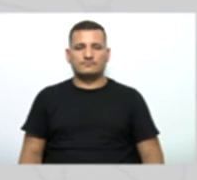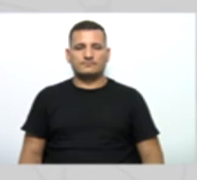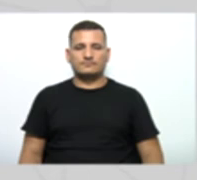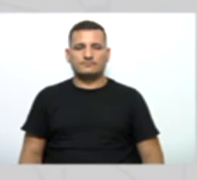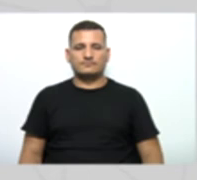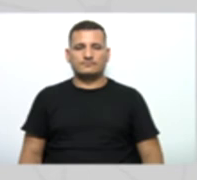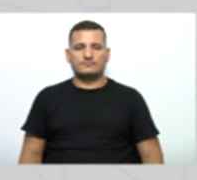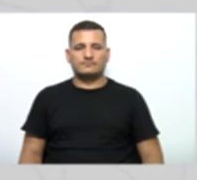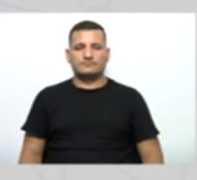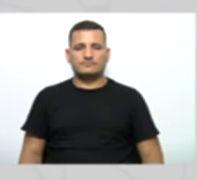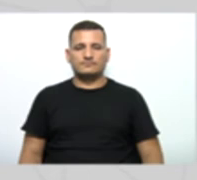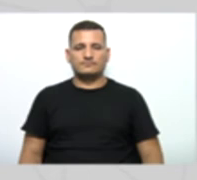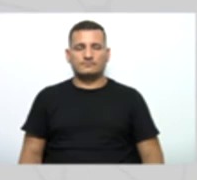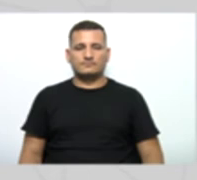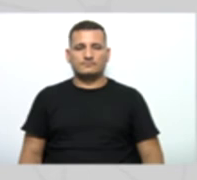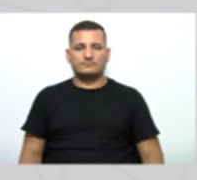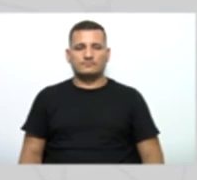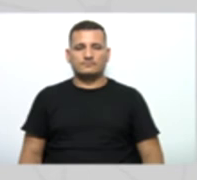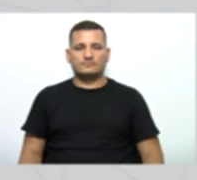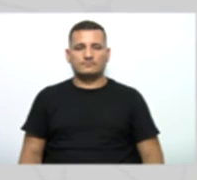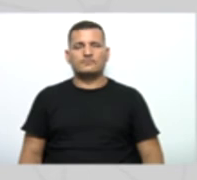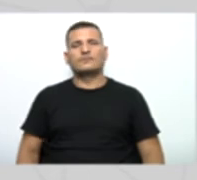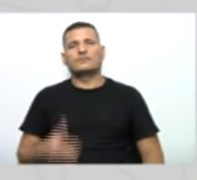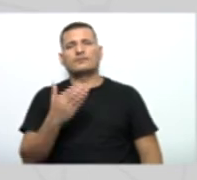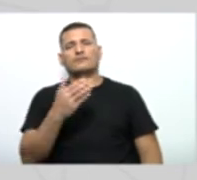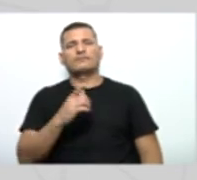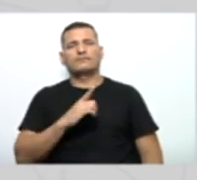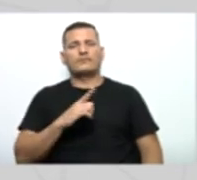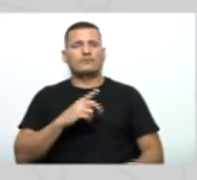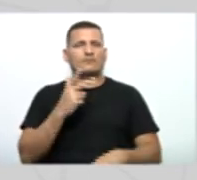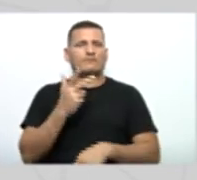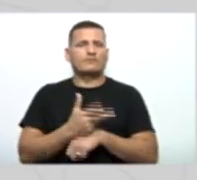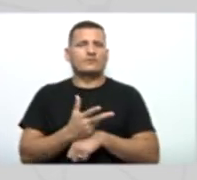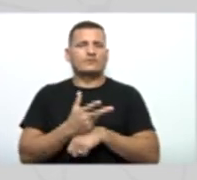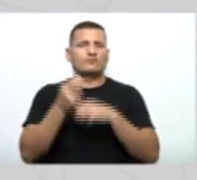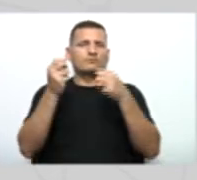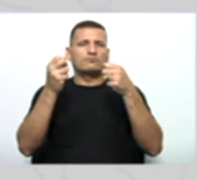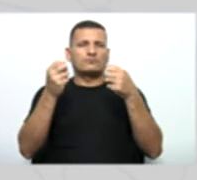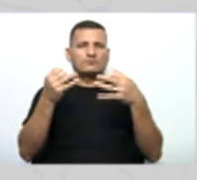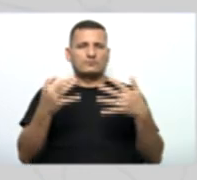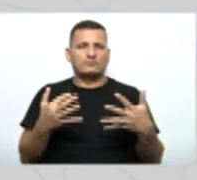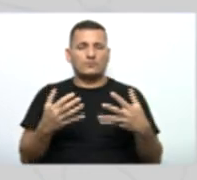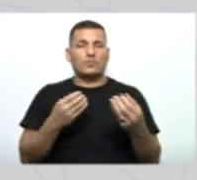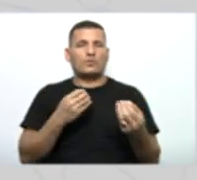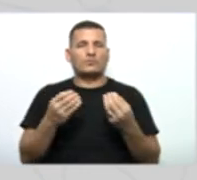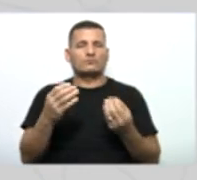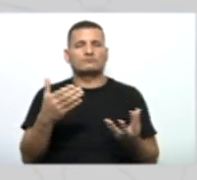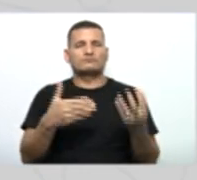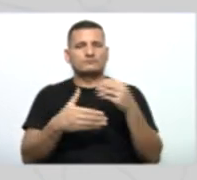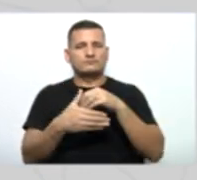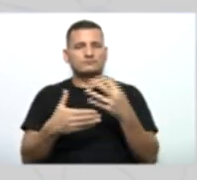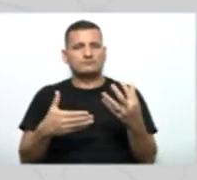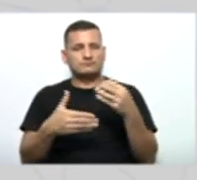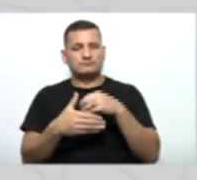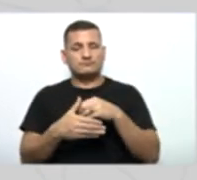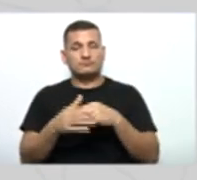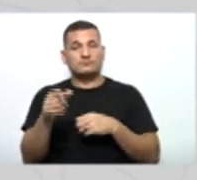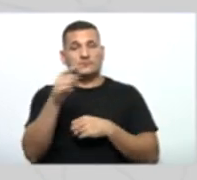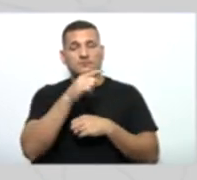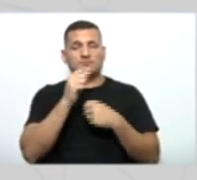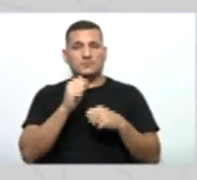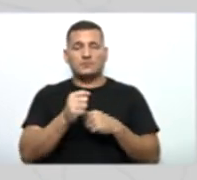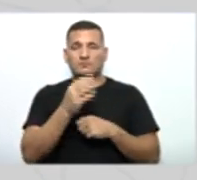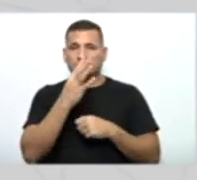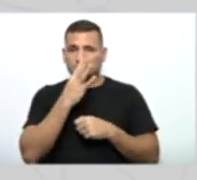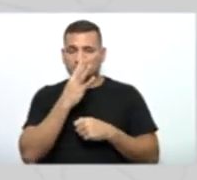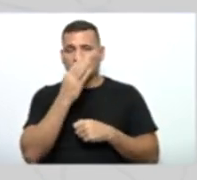Ó, eu trouxe para vocês aí um vídeo dessa explicação do funcionamento do encapsulamento. Vocês podem assistir esse vídeo